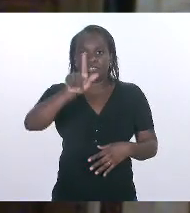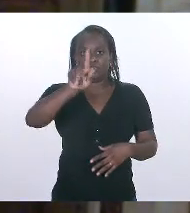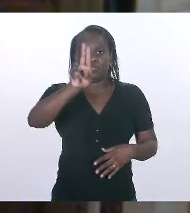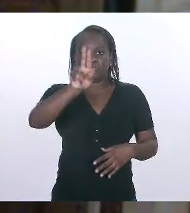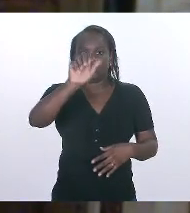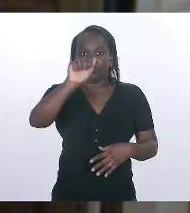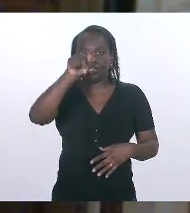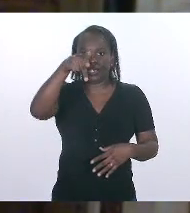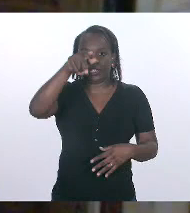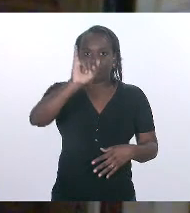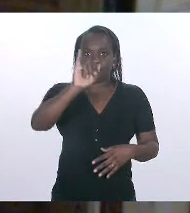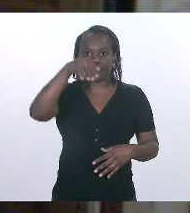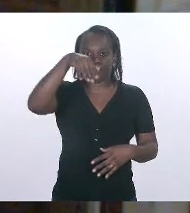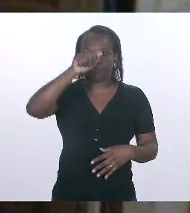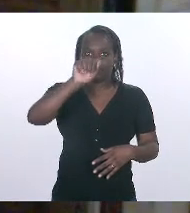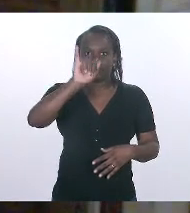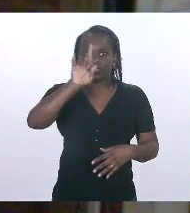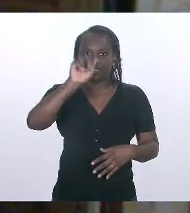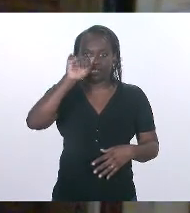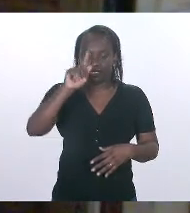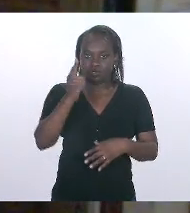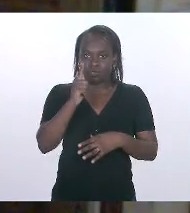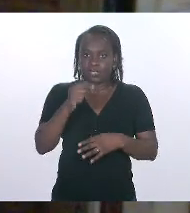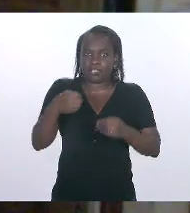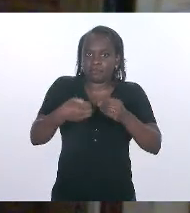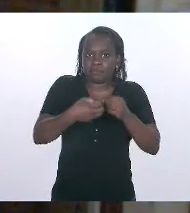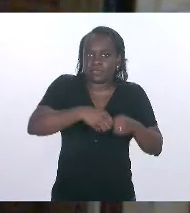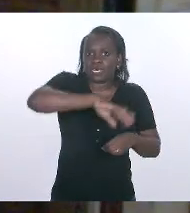Guapimirim, no pé da serra.